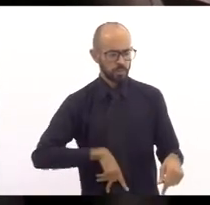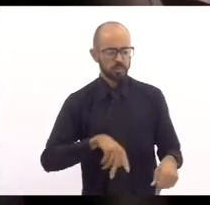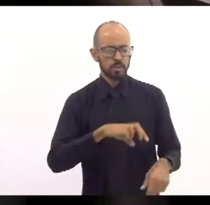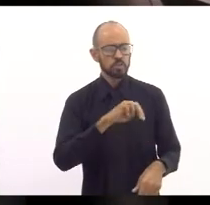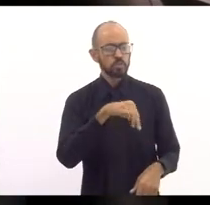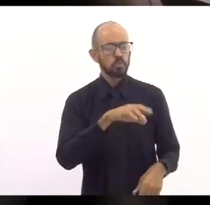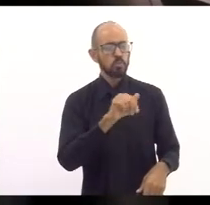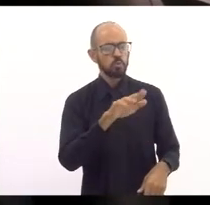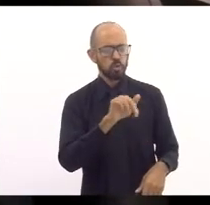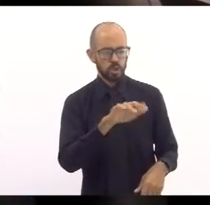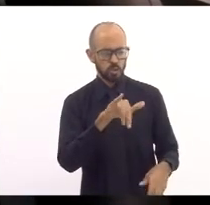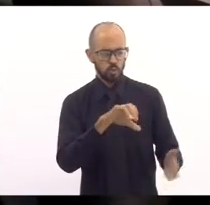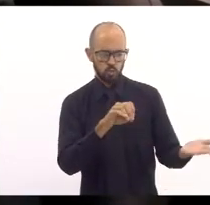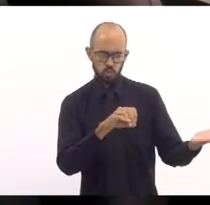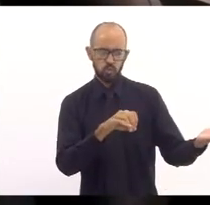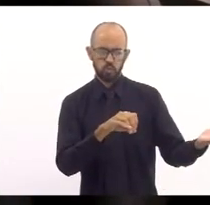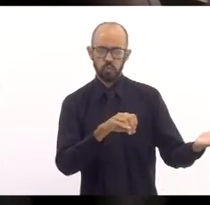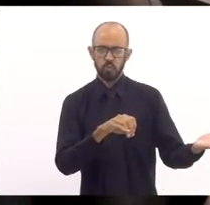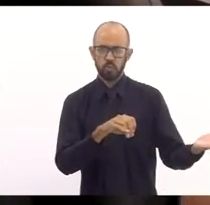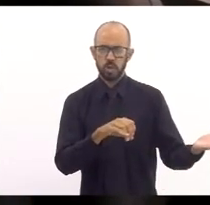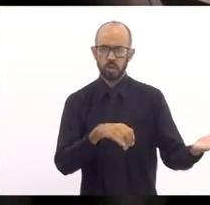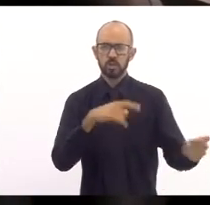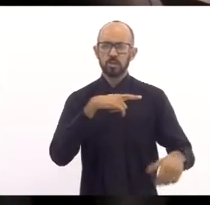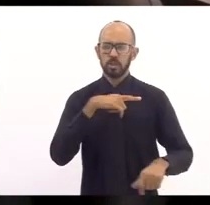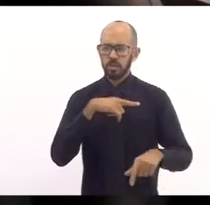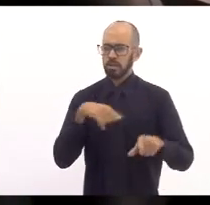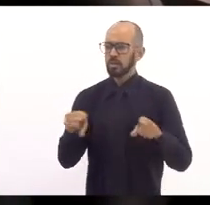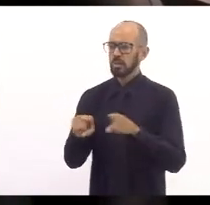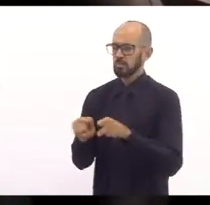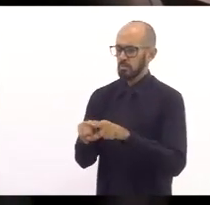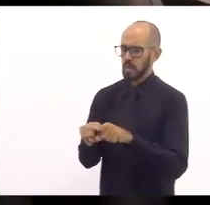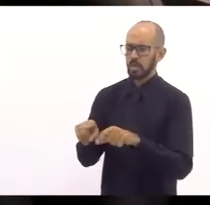Murilo. Então, e aí havendo técnicos que também...